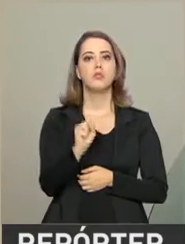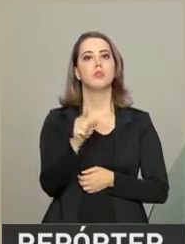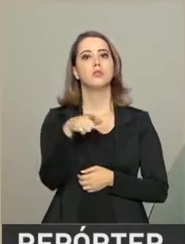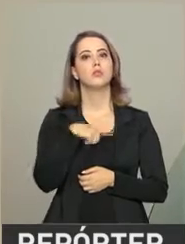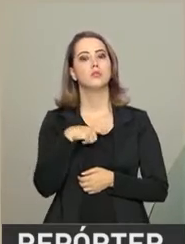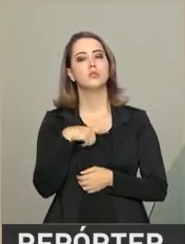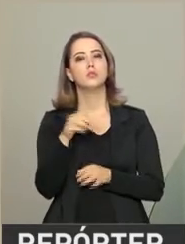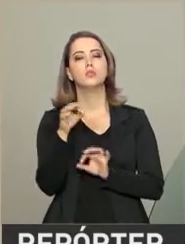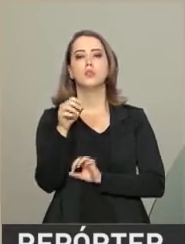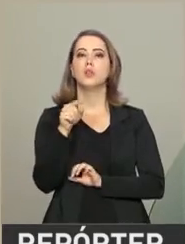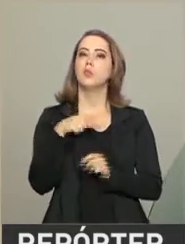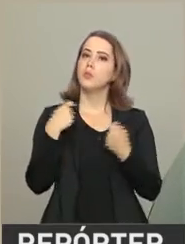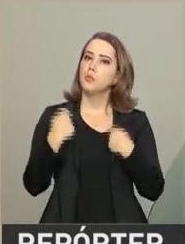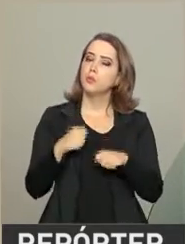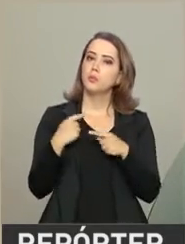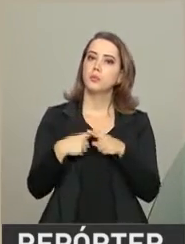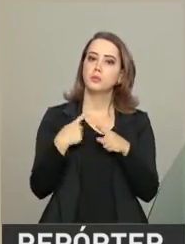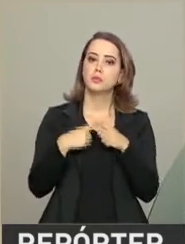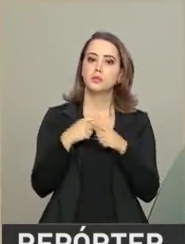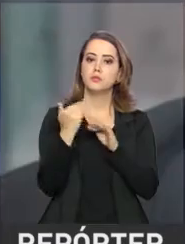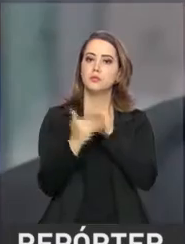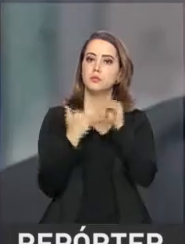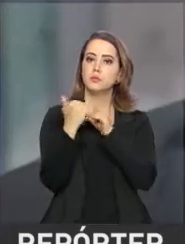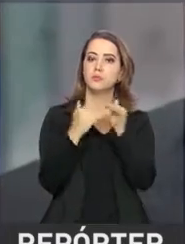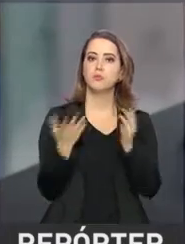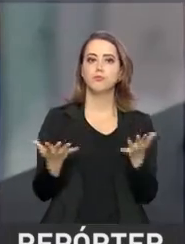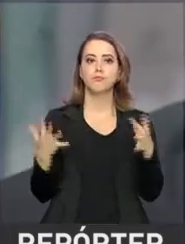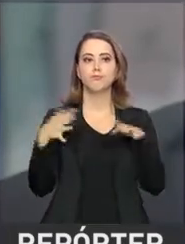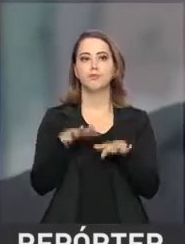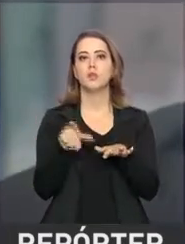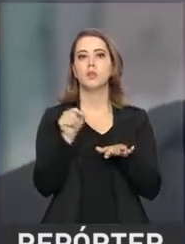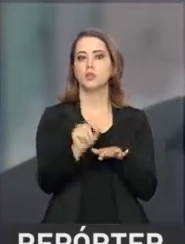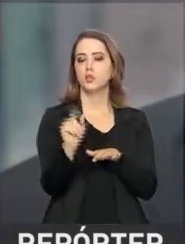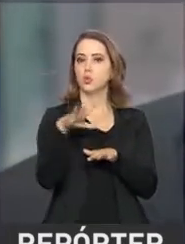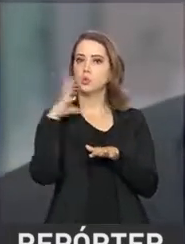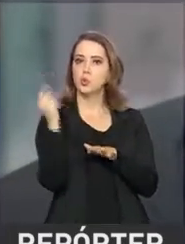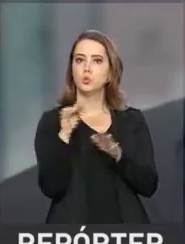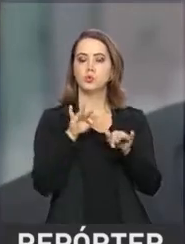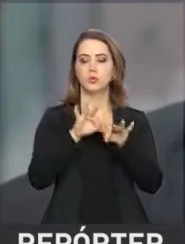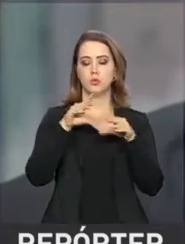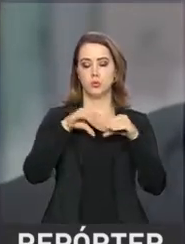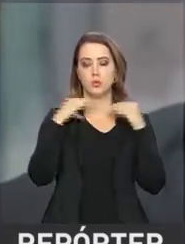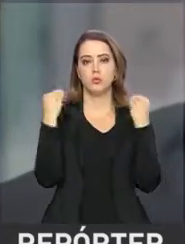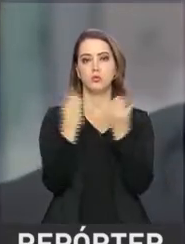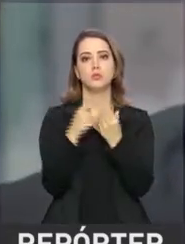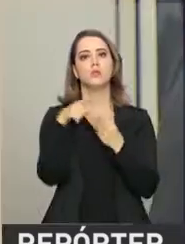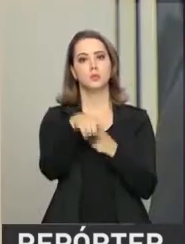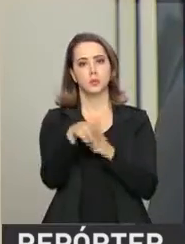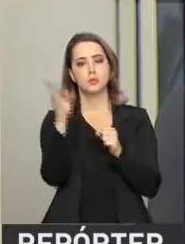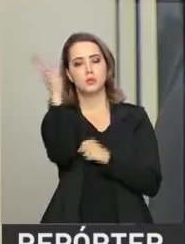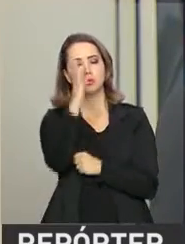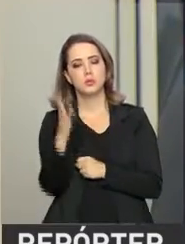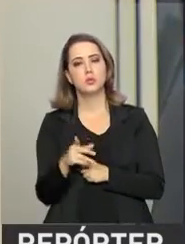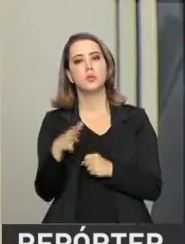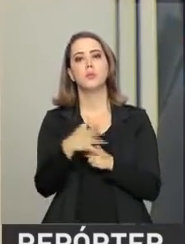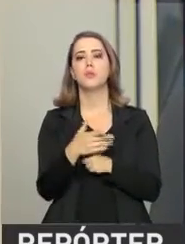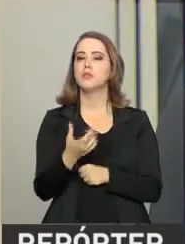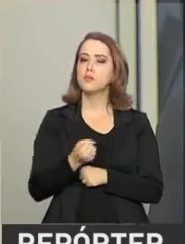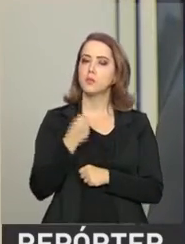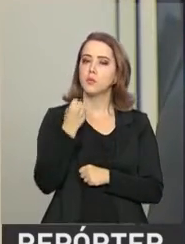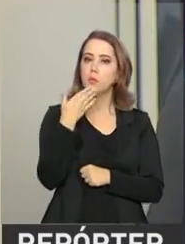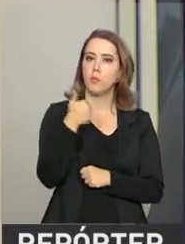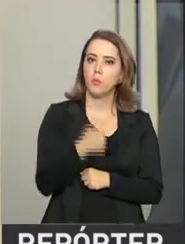engajamento de toda a sociedade ele destaca os ganhos do país com a formação de mestres e doutores brasil um país em